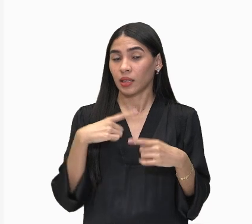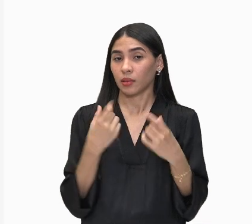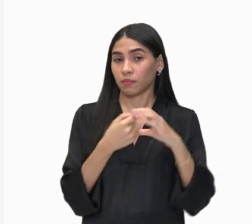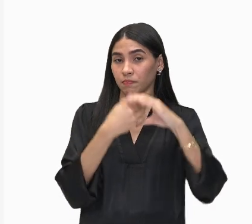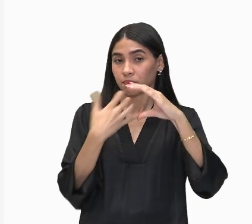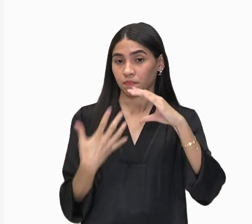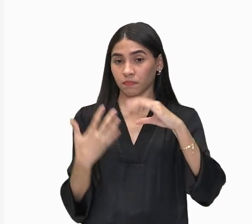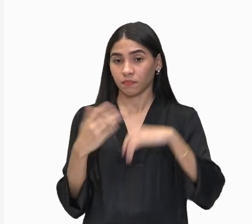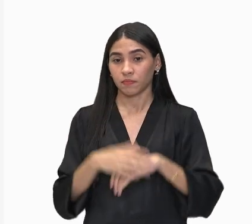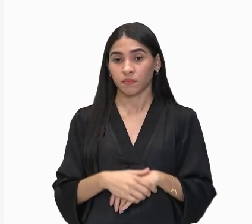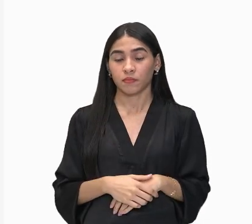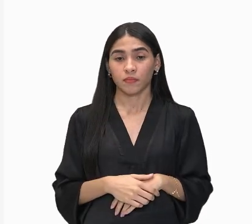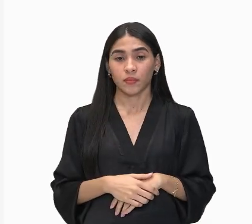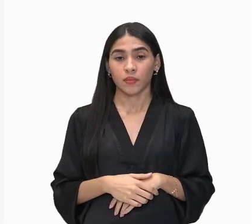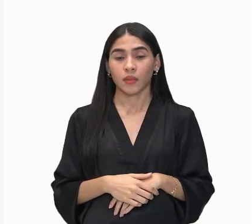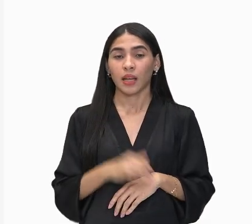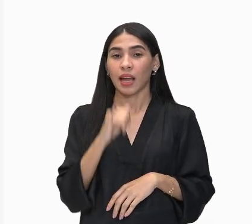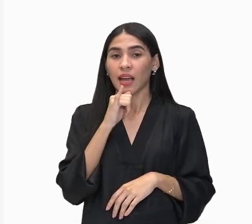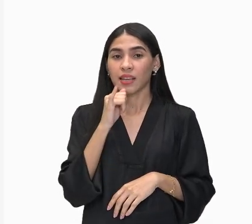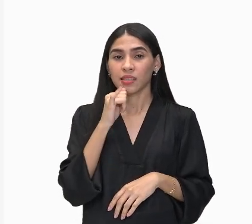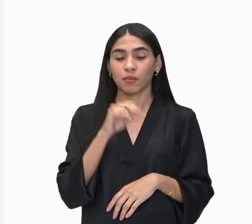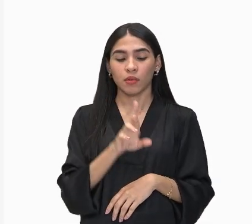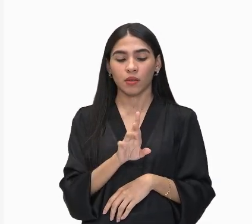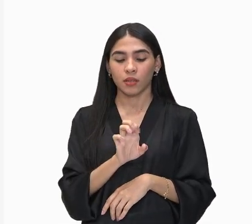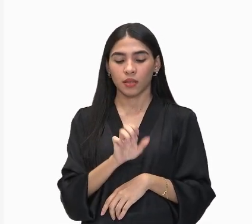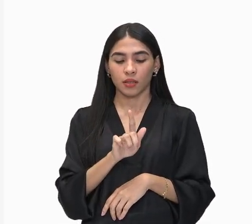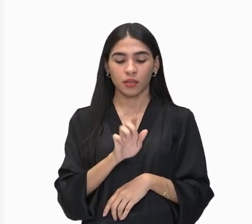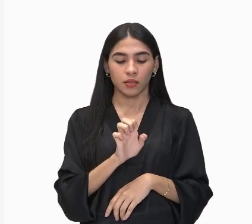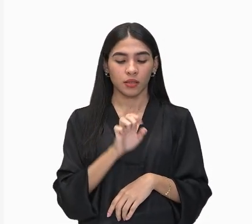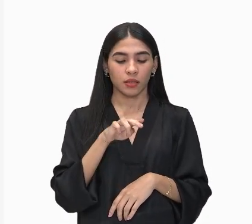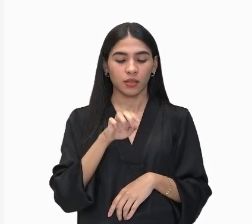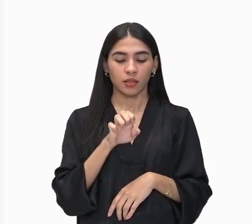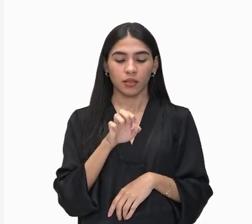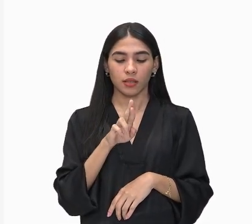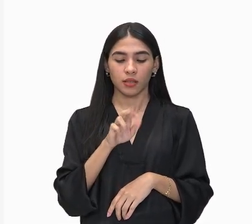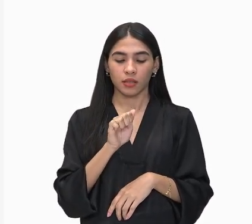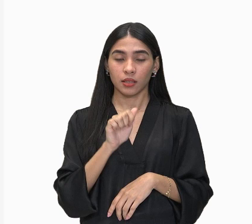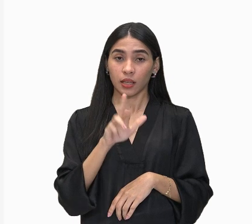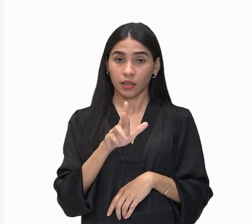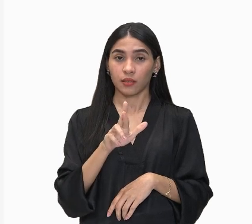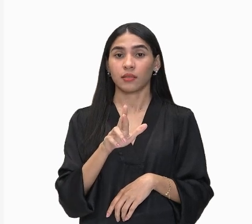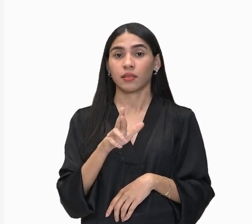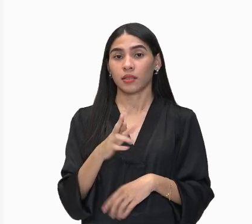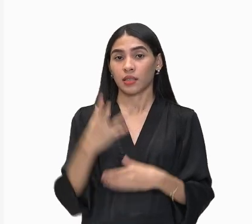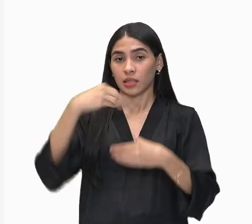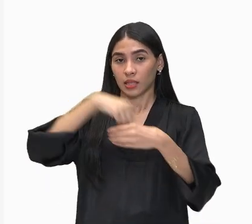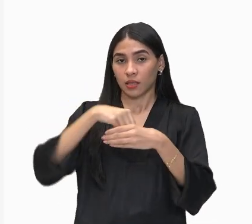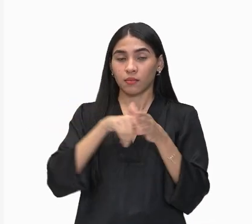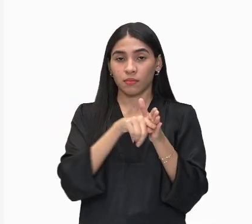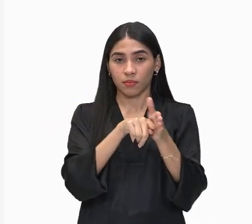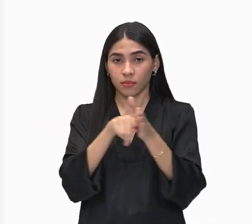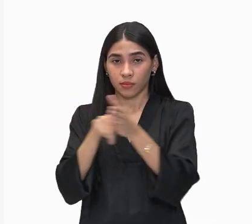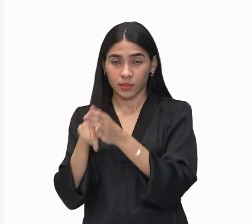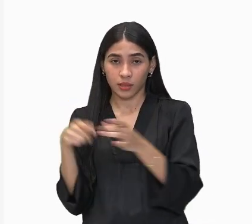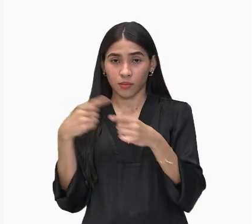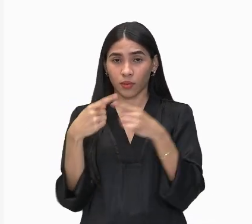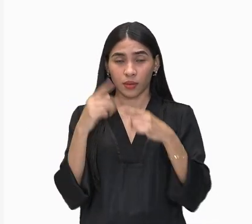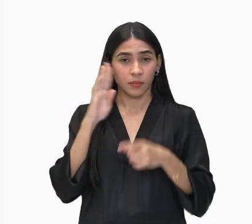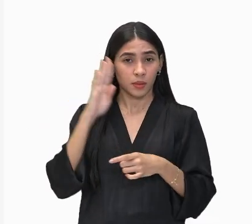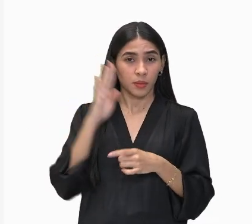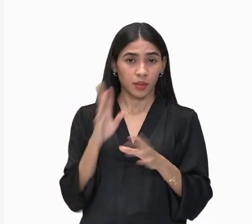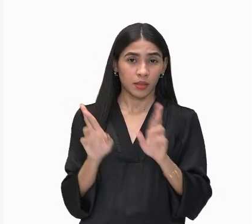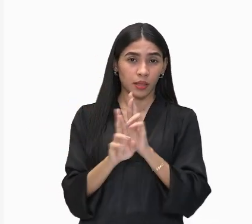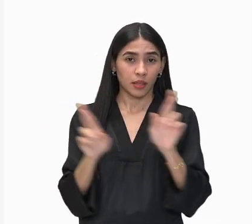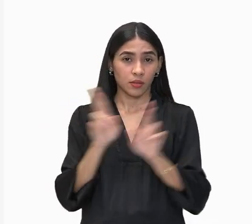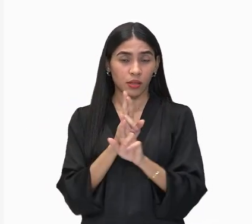propriedade de se regenerar. Isso chama a atenção dentro das pesquisas, principalmente relacionada